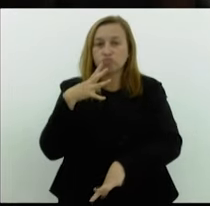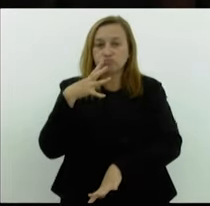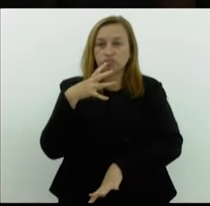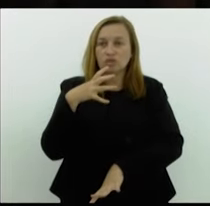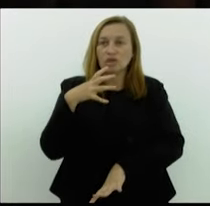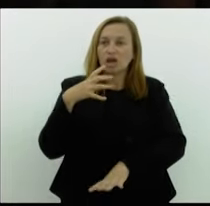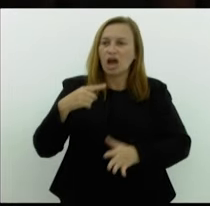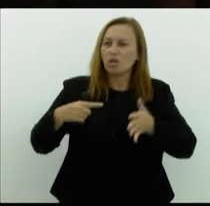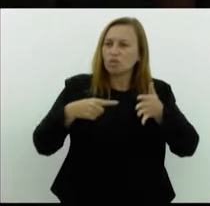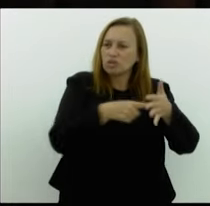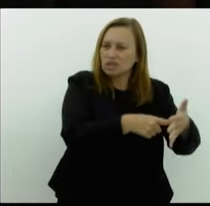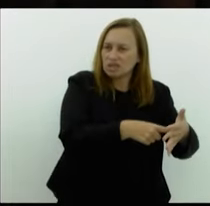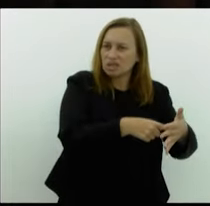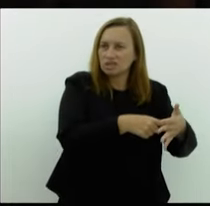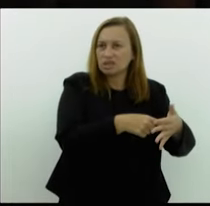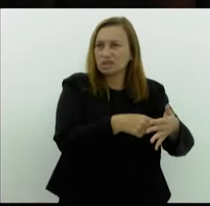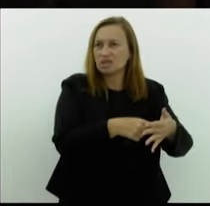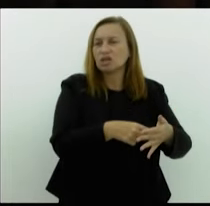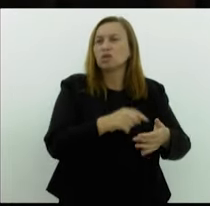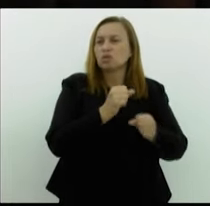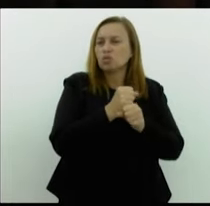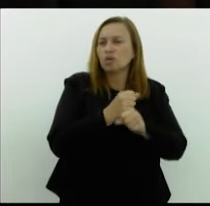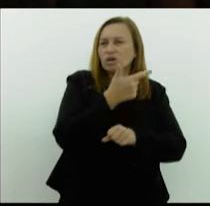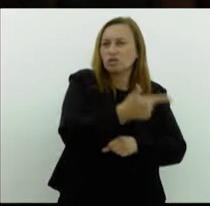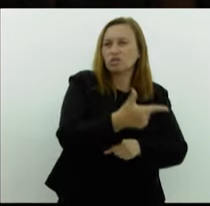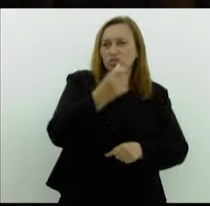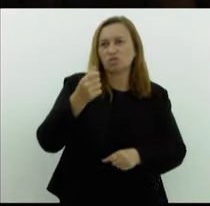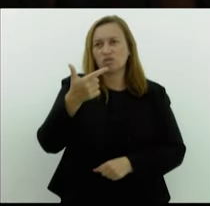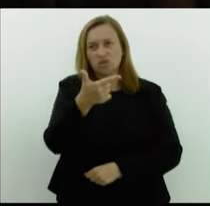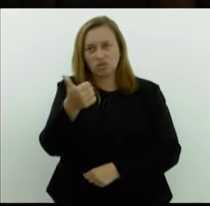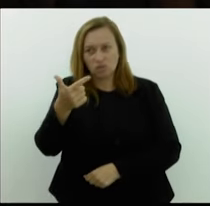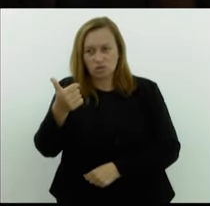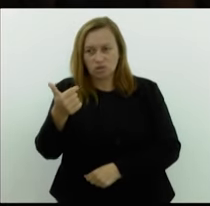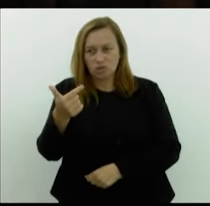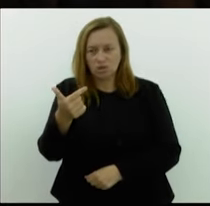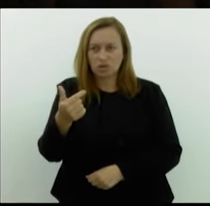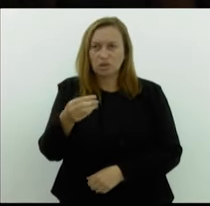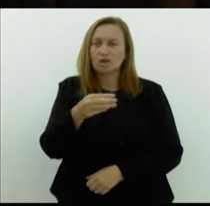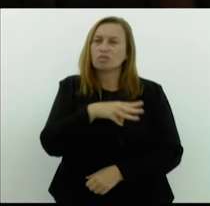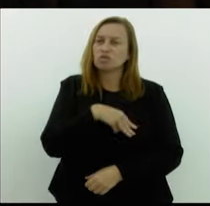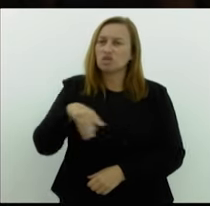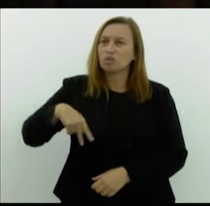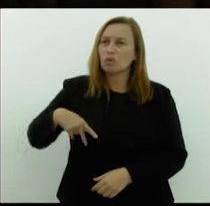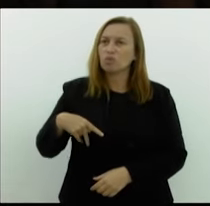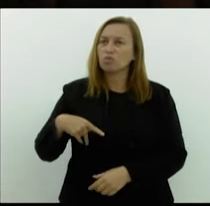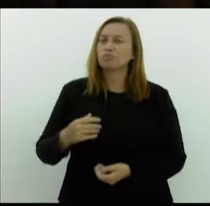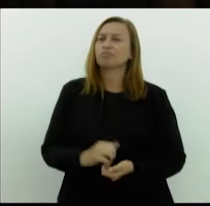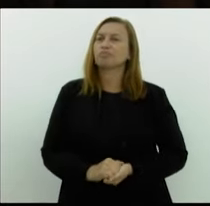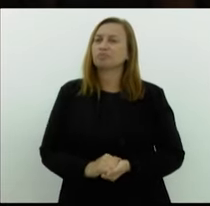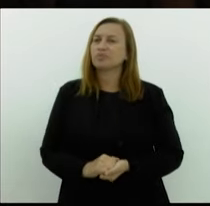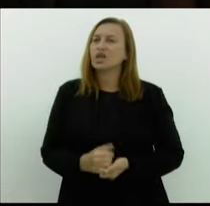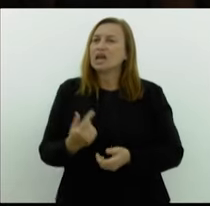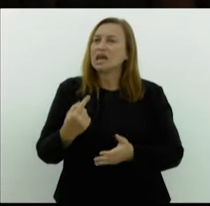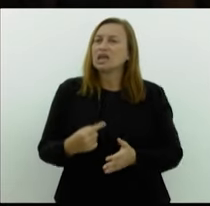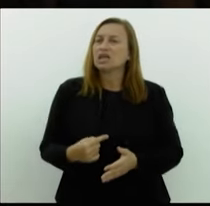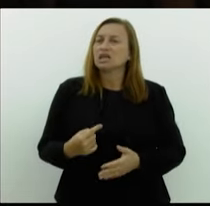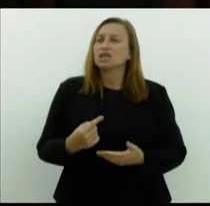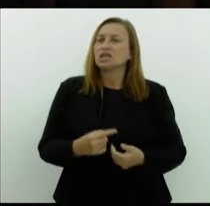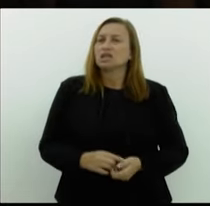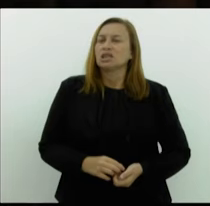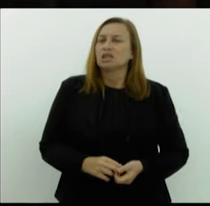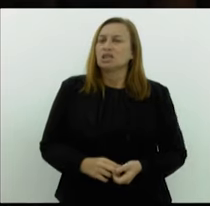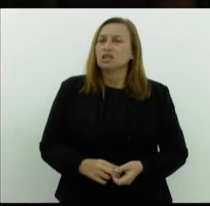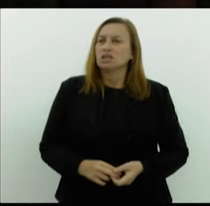de 2022 ao Ministério Público. O Ministério Público abriu um inquérito civil, iniciou uma ação civil